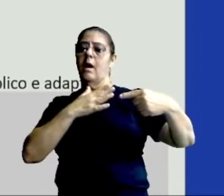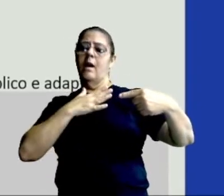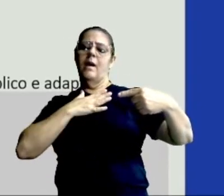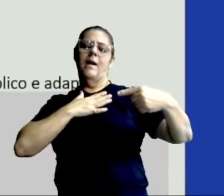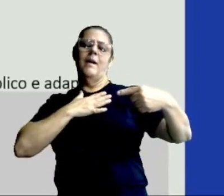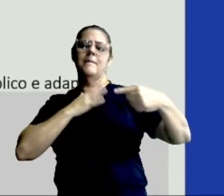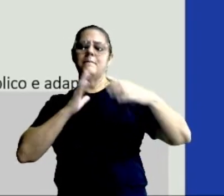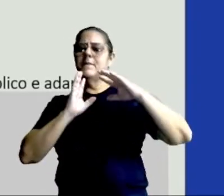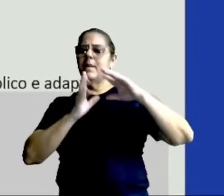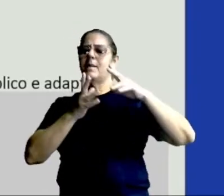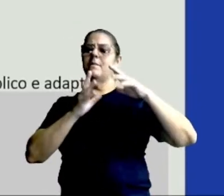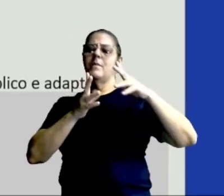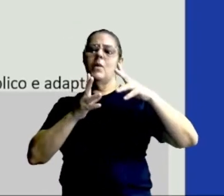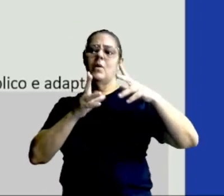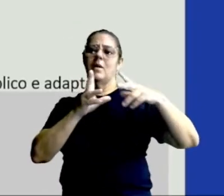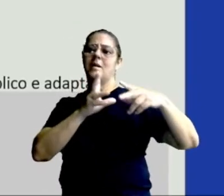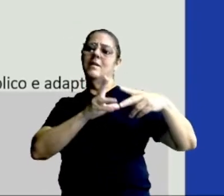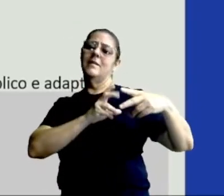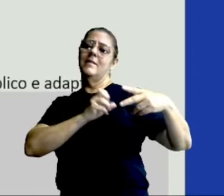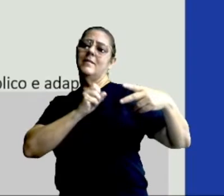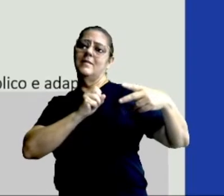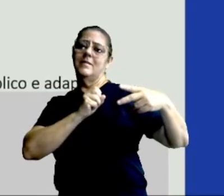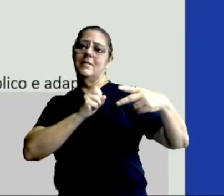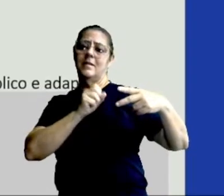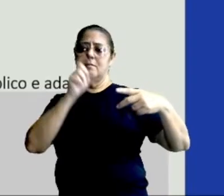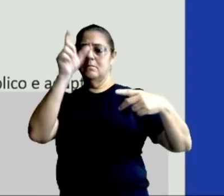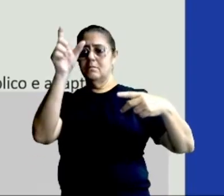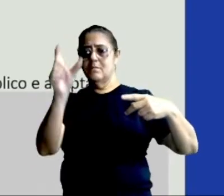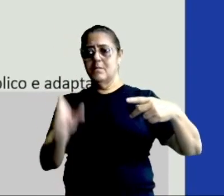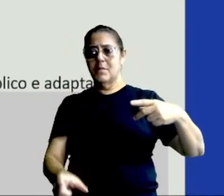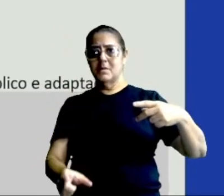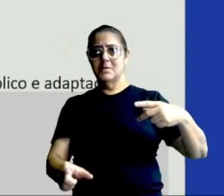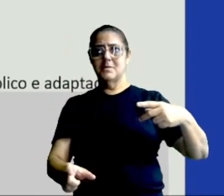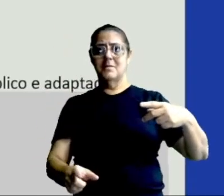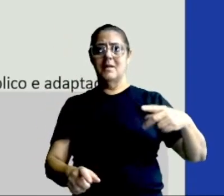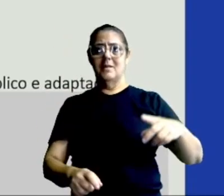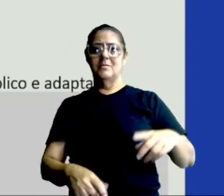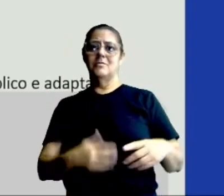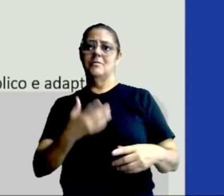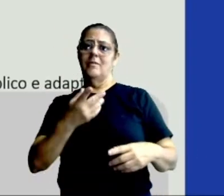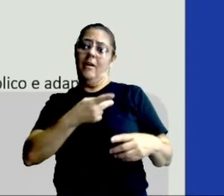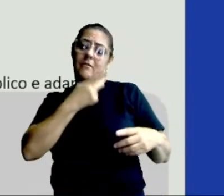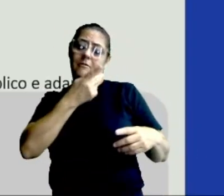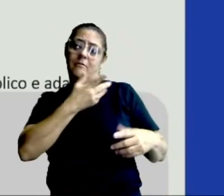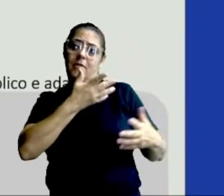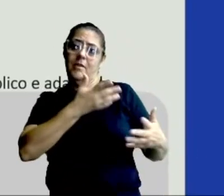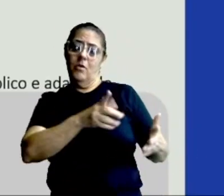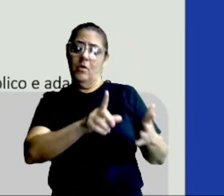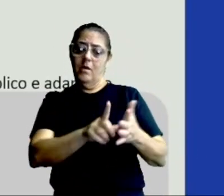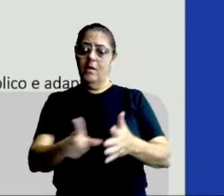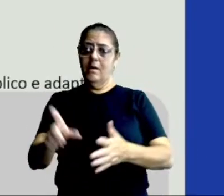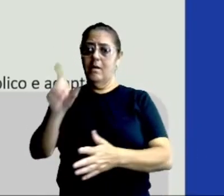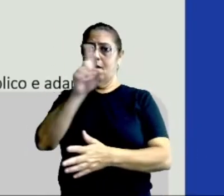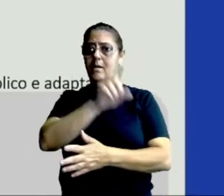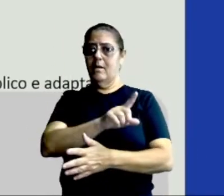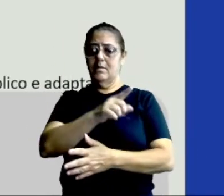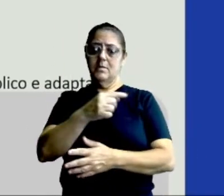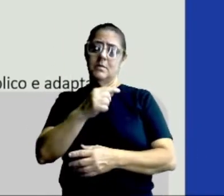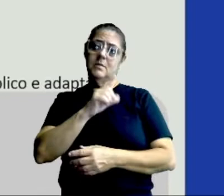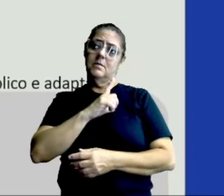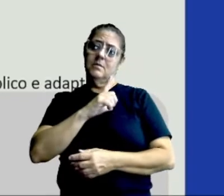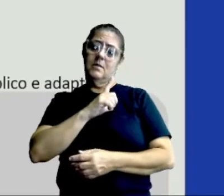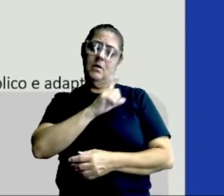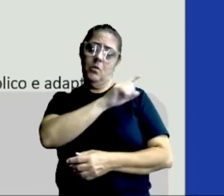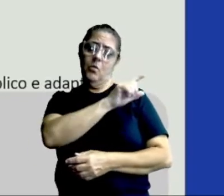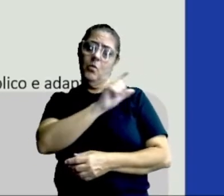bola querida esse ai que foi a fala do personagem está preferido do travessão e antes do Travessão tem